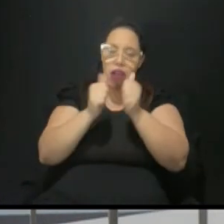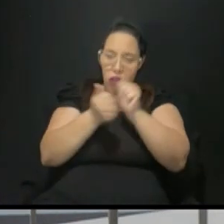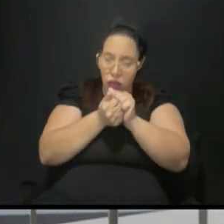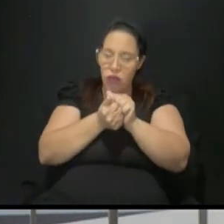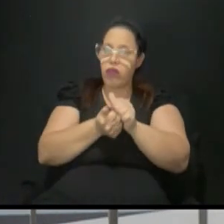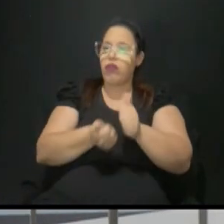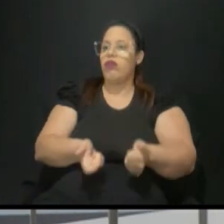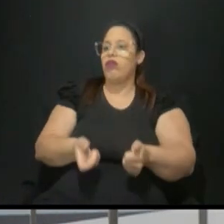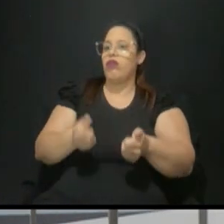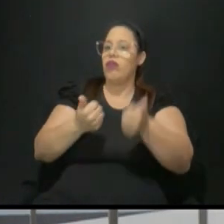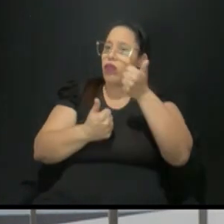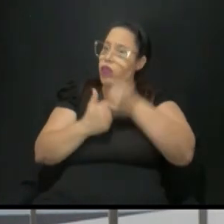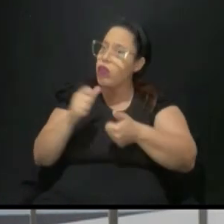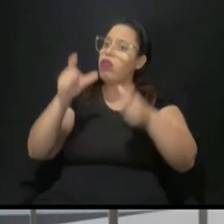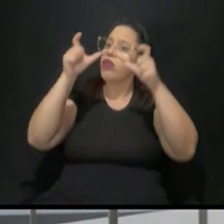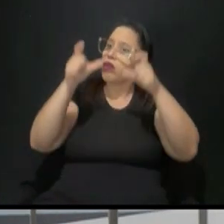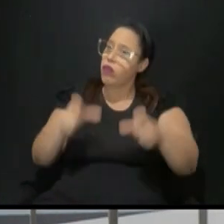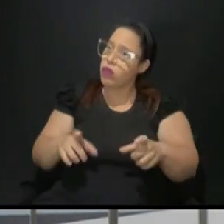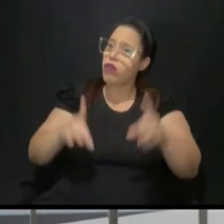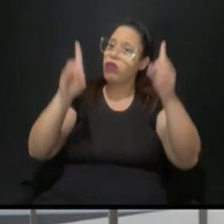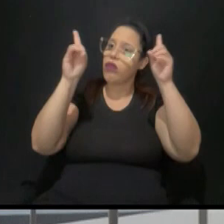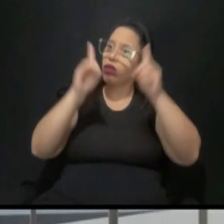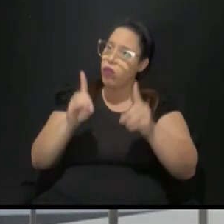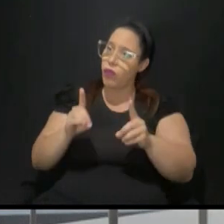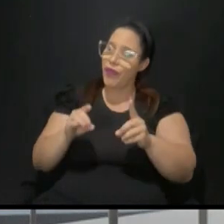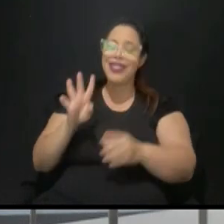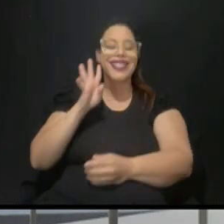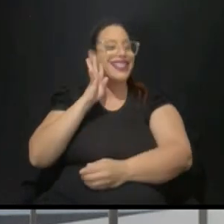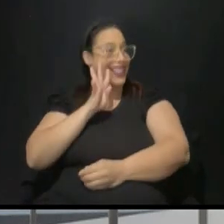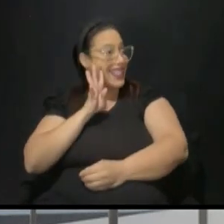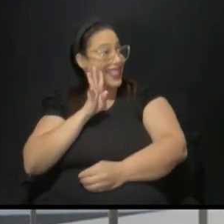com deficiência. E isso é legal, porque a gente